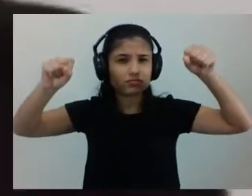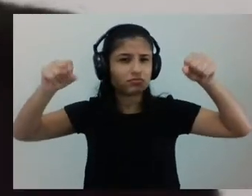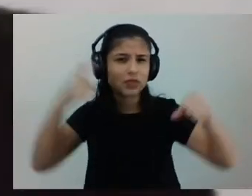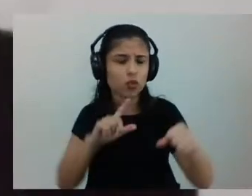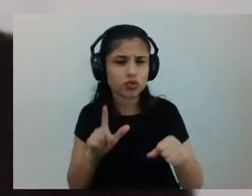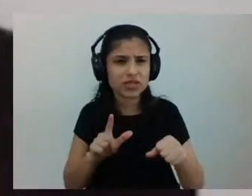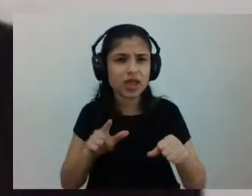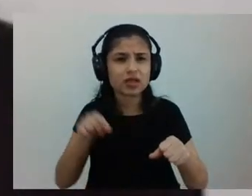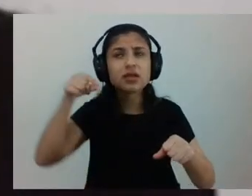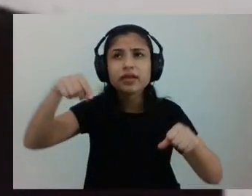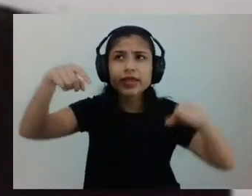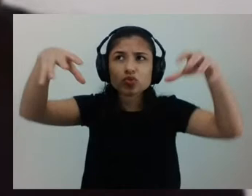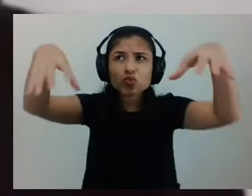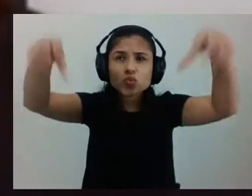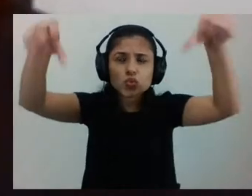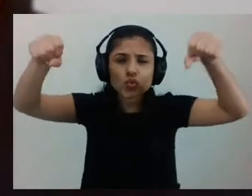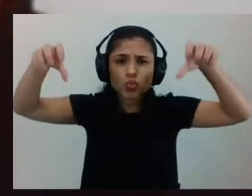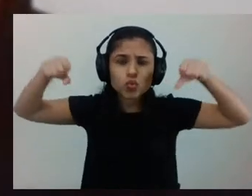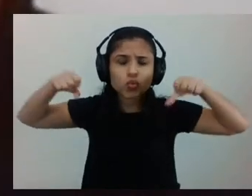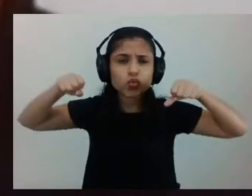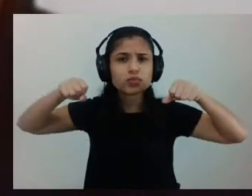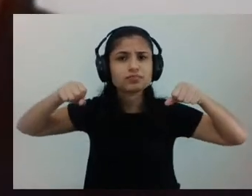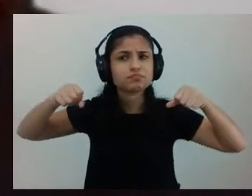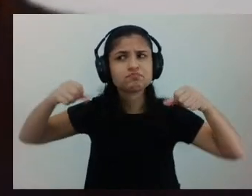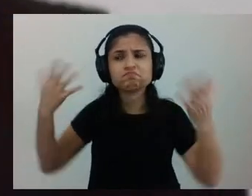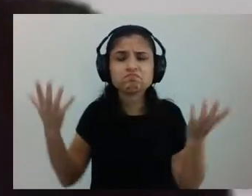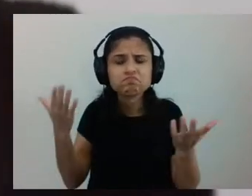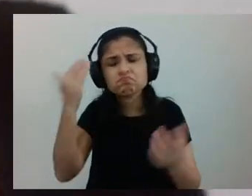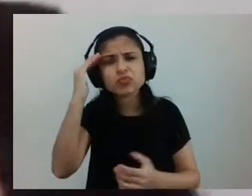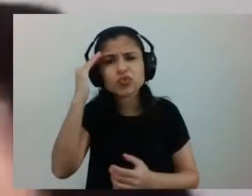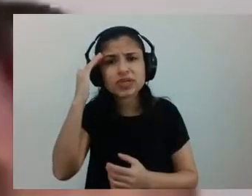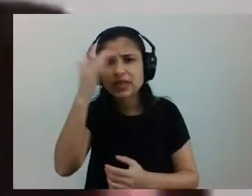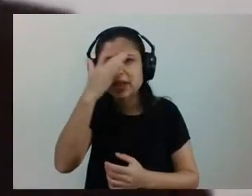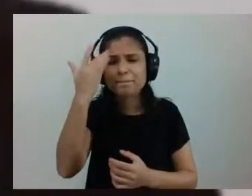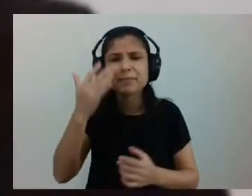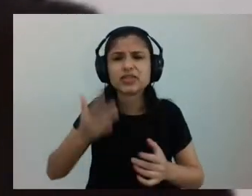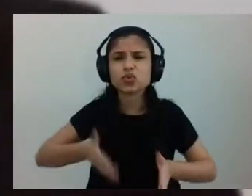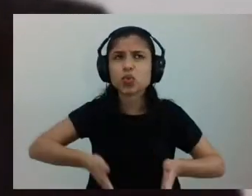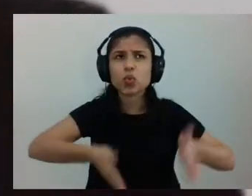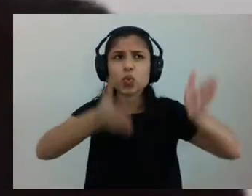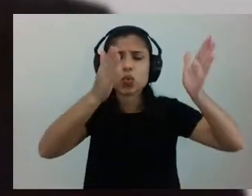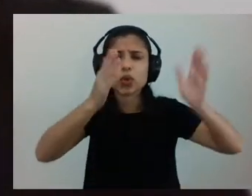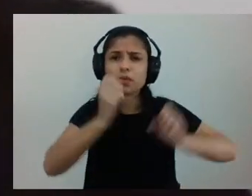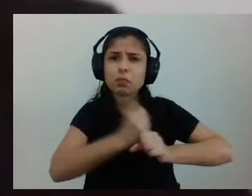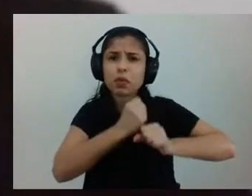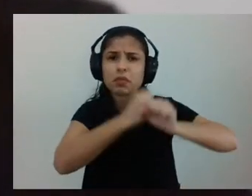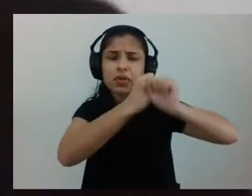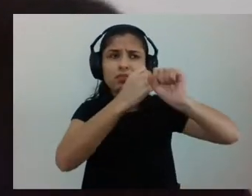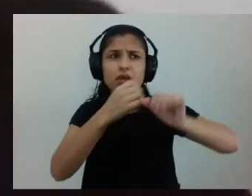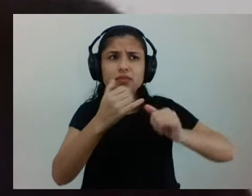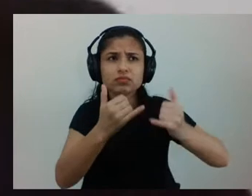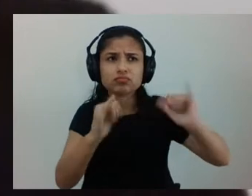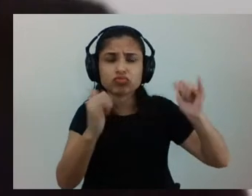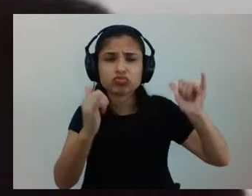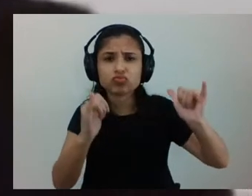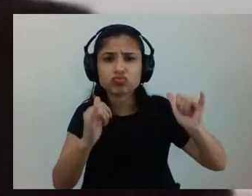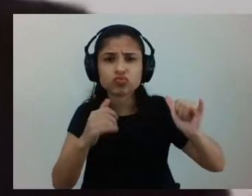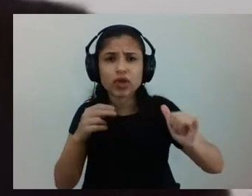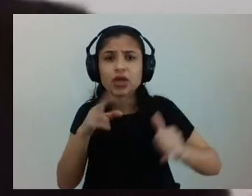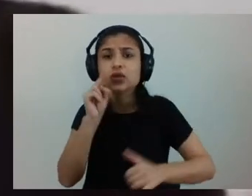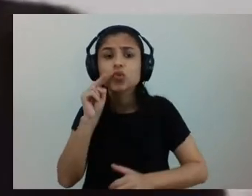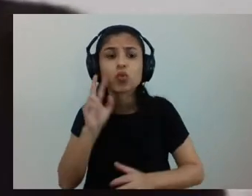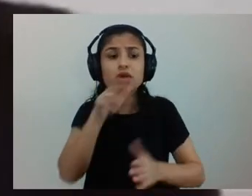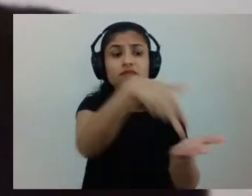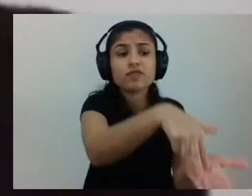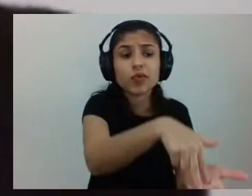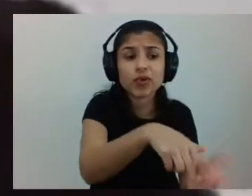parte elétrica. Então, às vezes, não dá para entender a pessoa que faz o prédio. Acho que ela nunca foi nessa sala, ok? Nós, eu dou aula